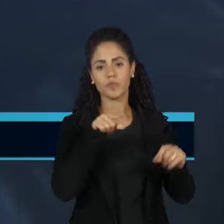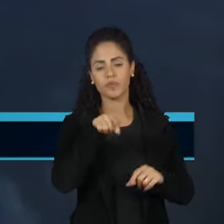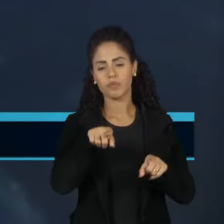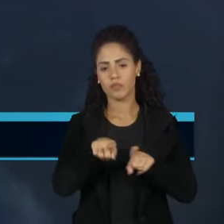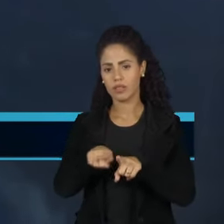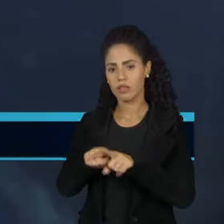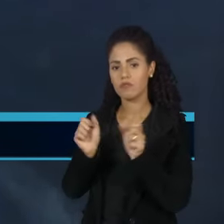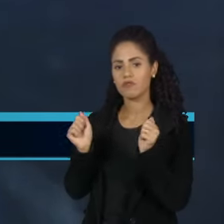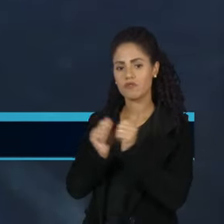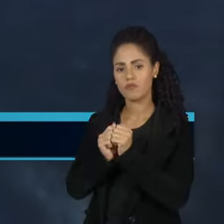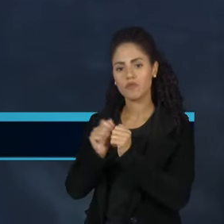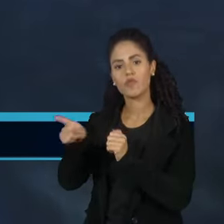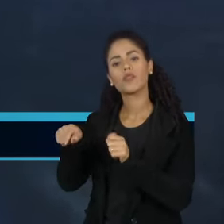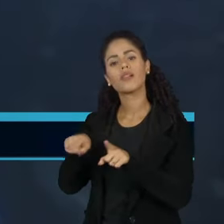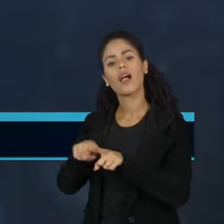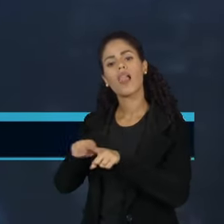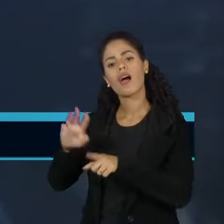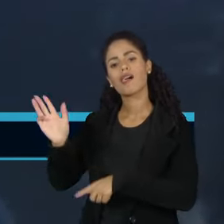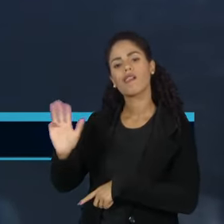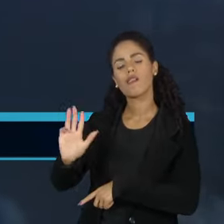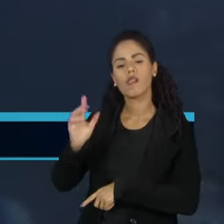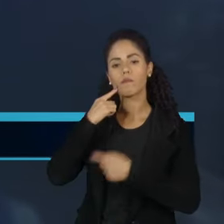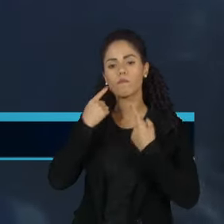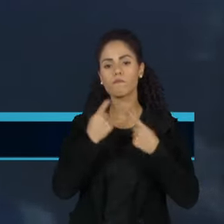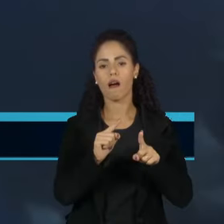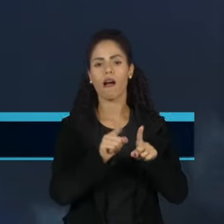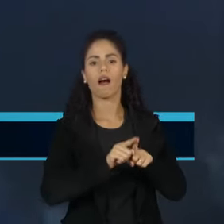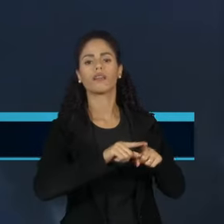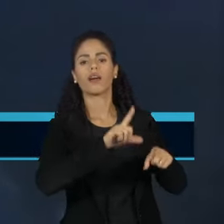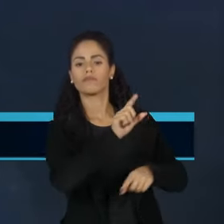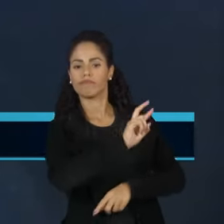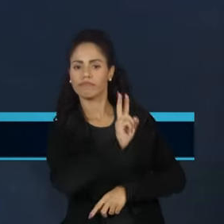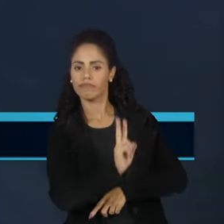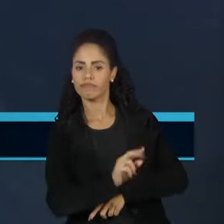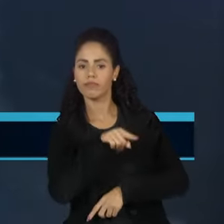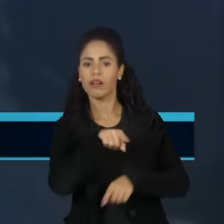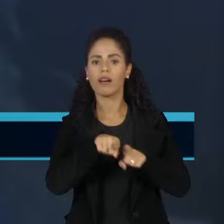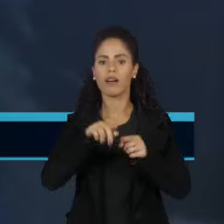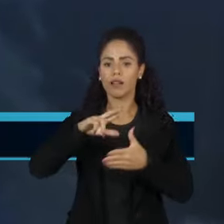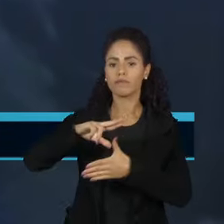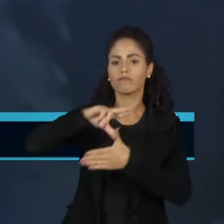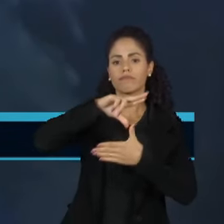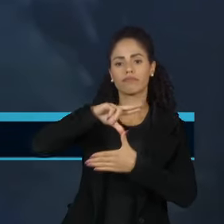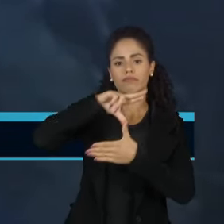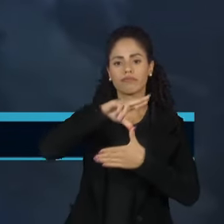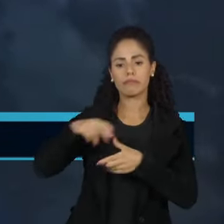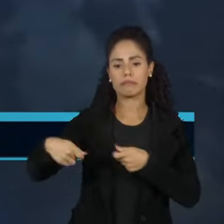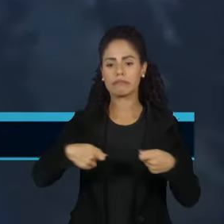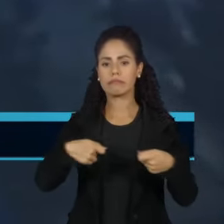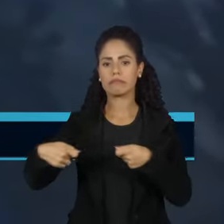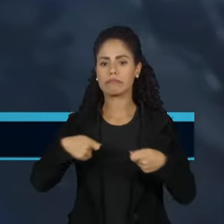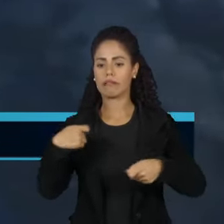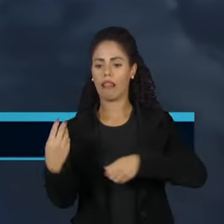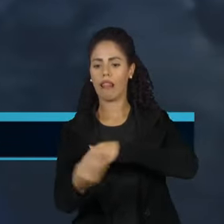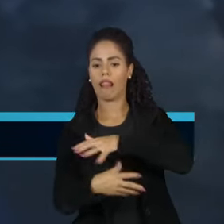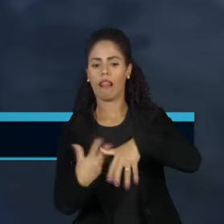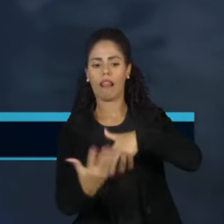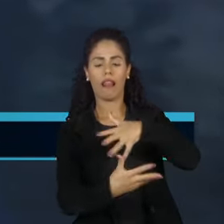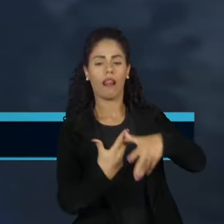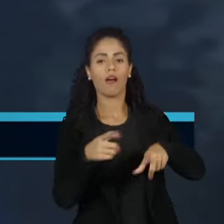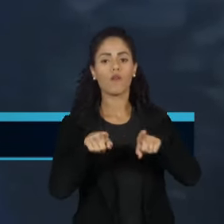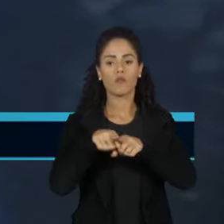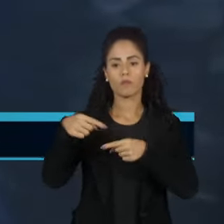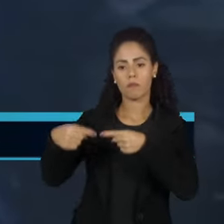e Lula criticaram o andamento das eleições da Venezuela. A América Latina vive um conflito entre países que misturam ingredientes